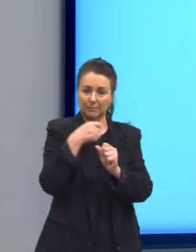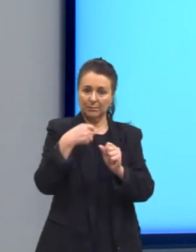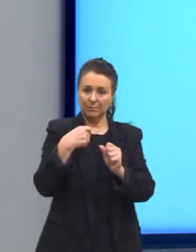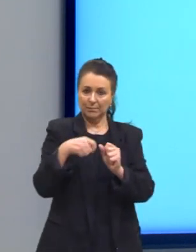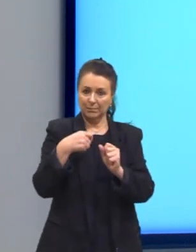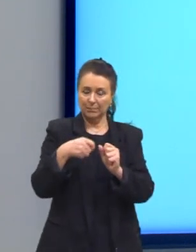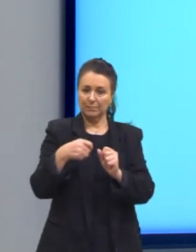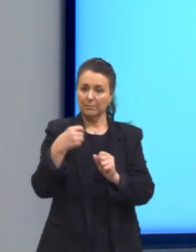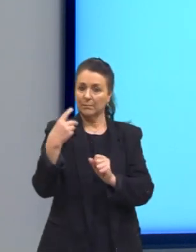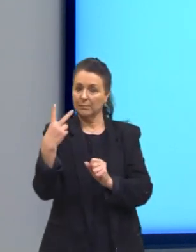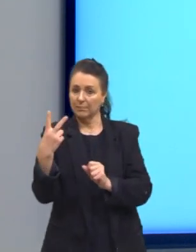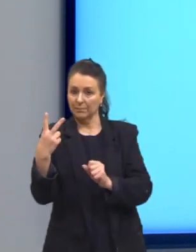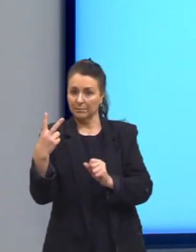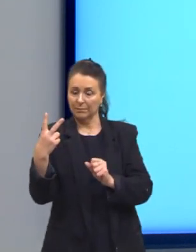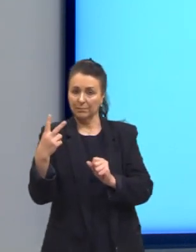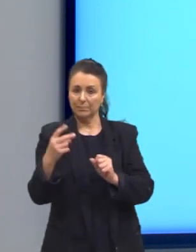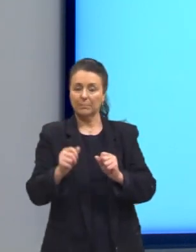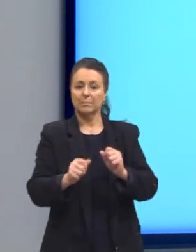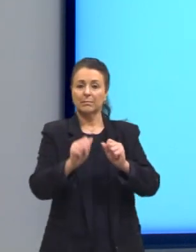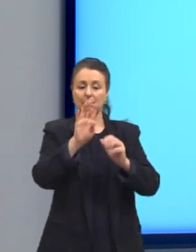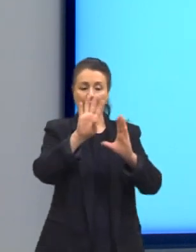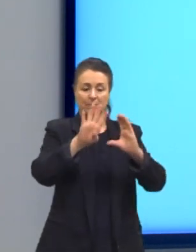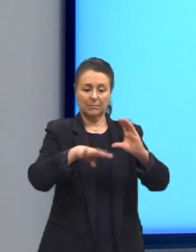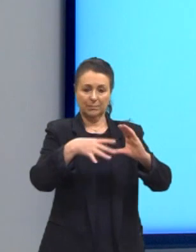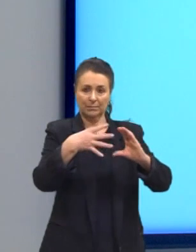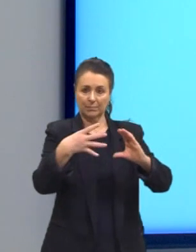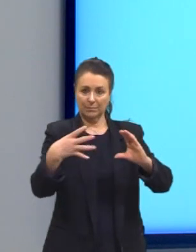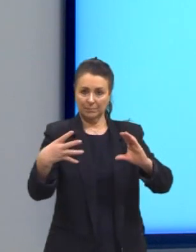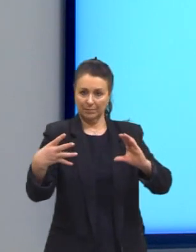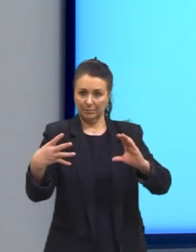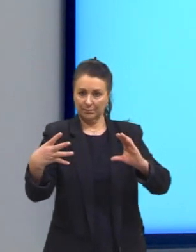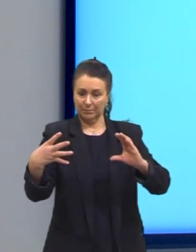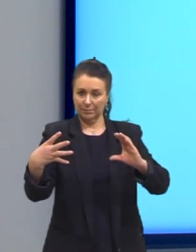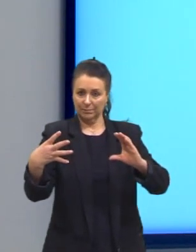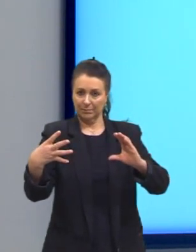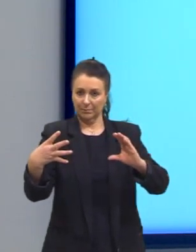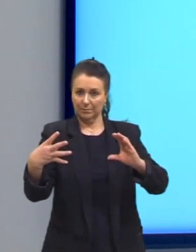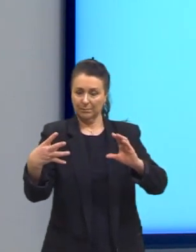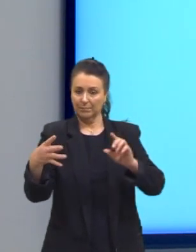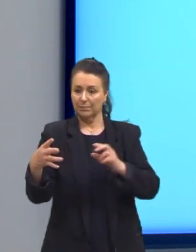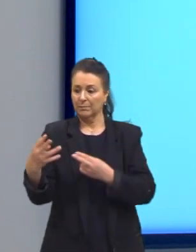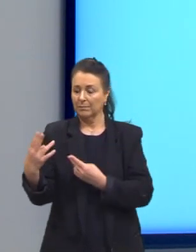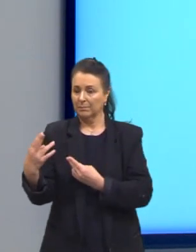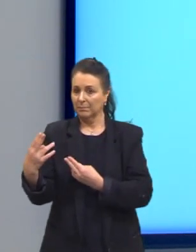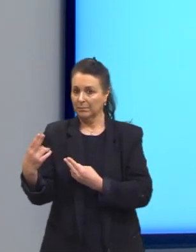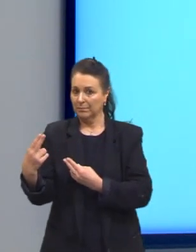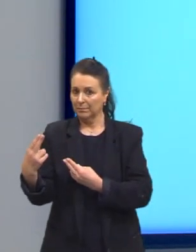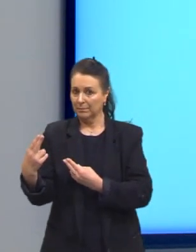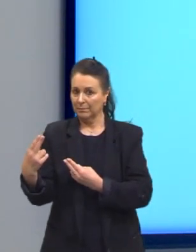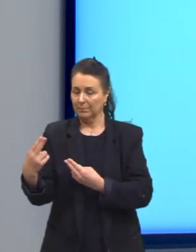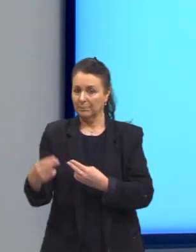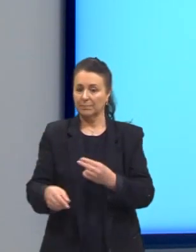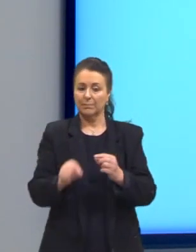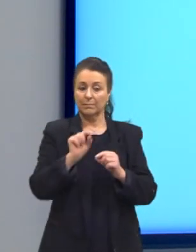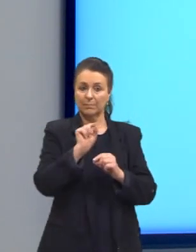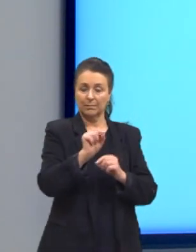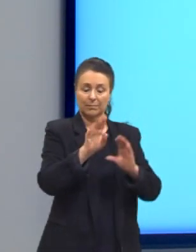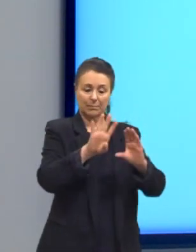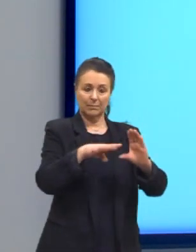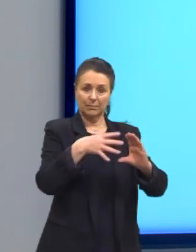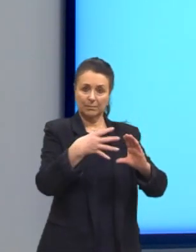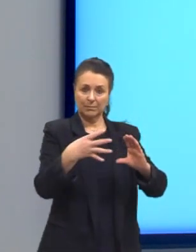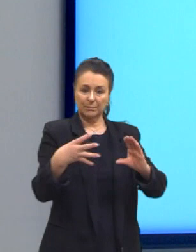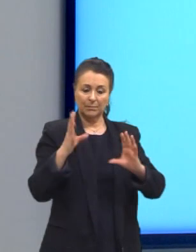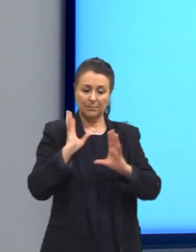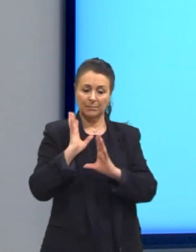então de duas matrizes de mesma ordem tá e nós vamos escrever então né uma matriz que seja